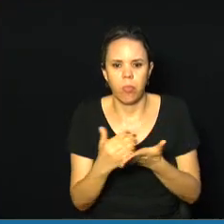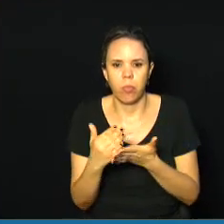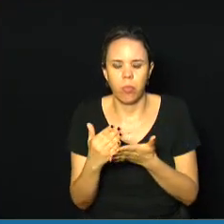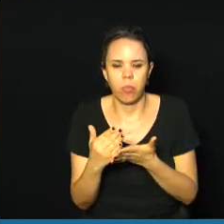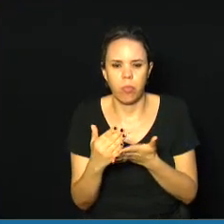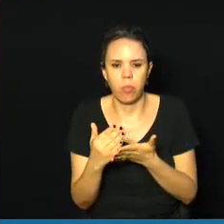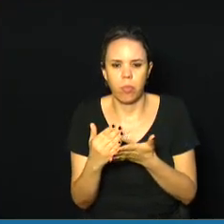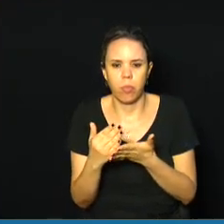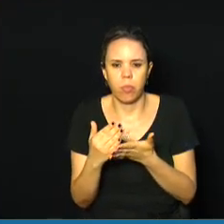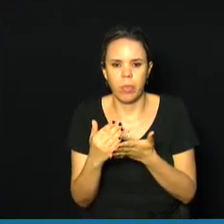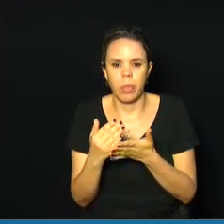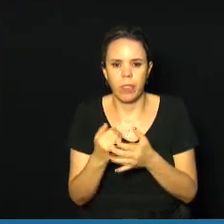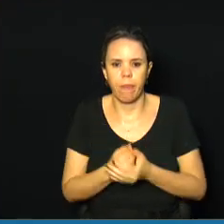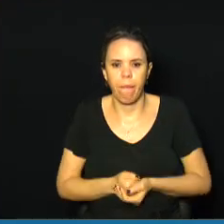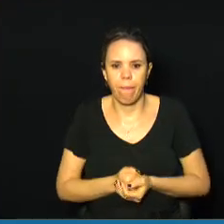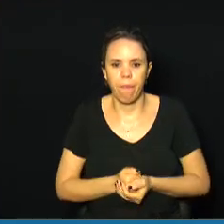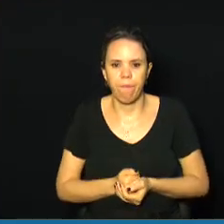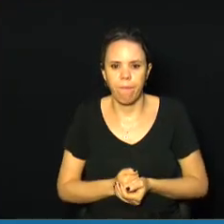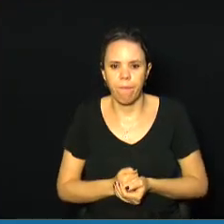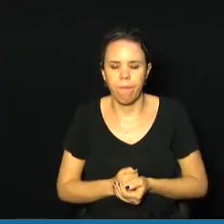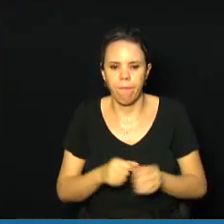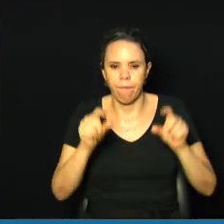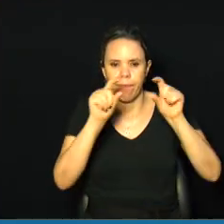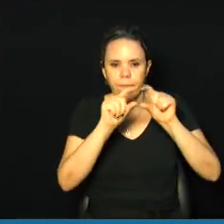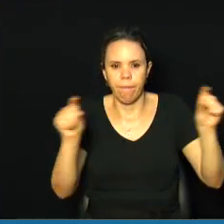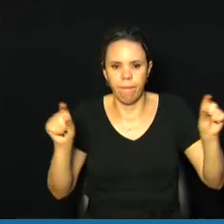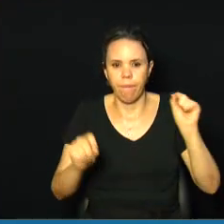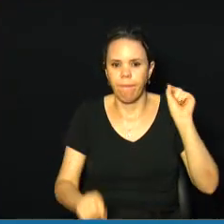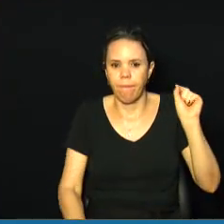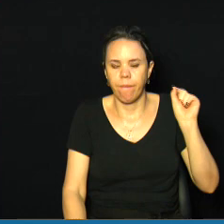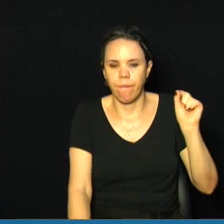com uma frase que